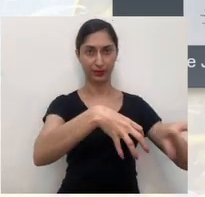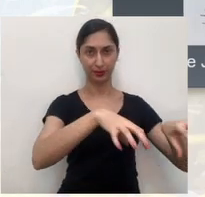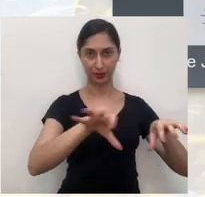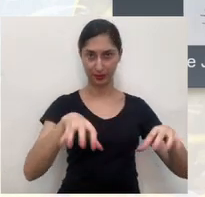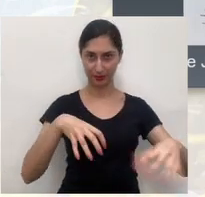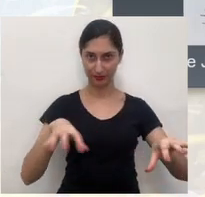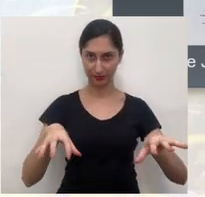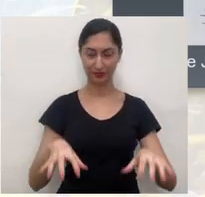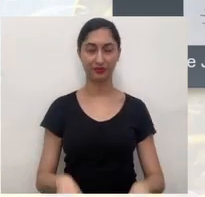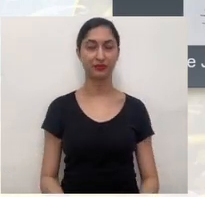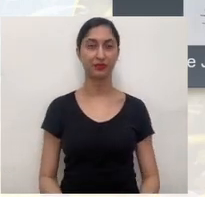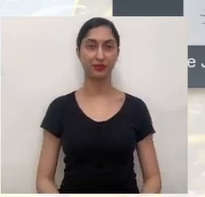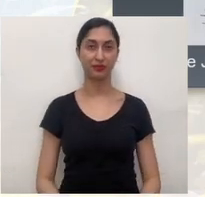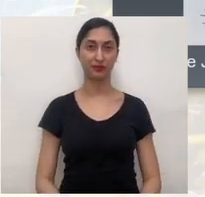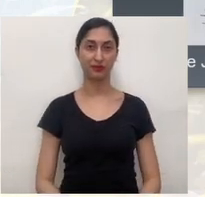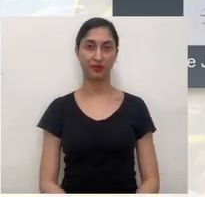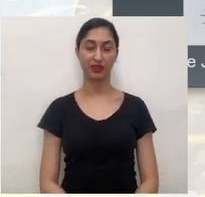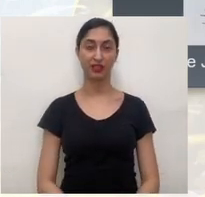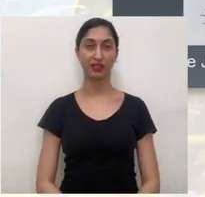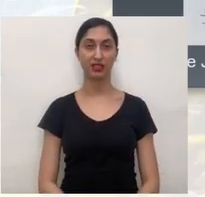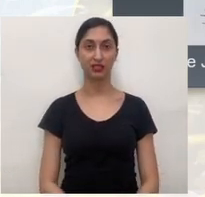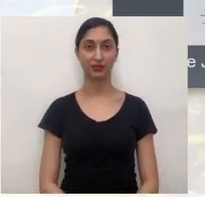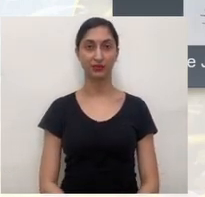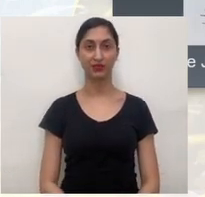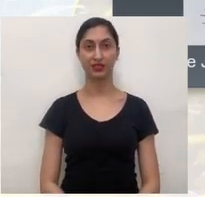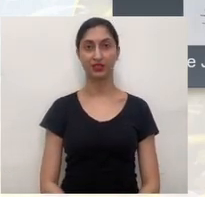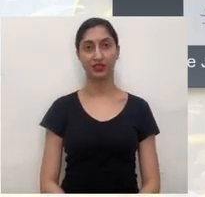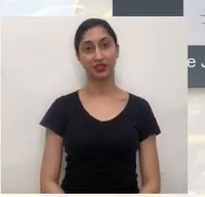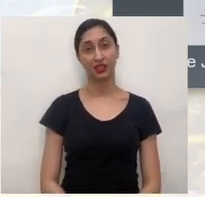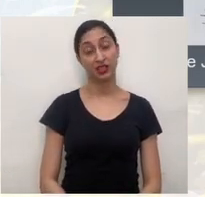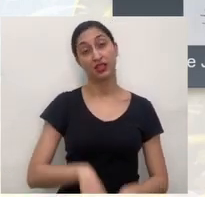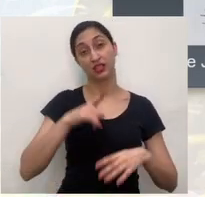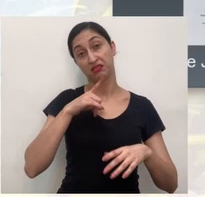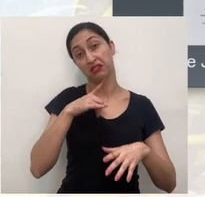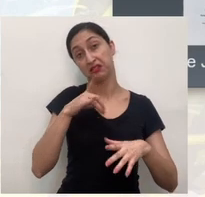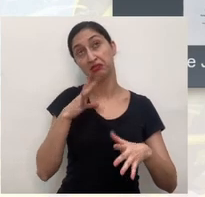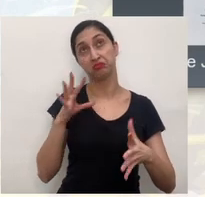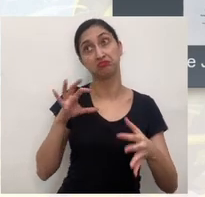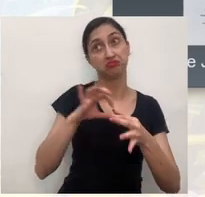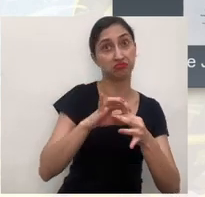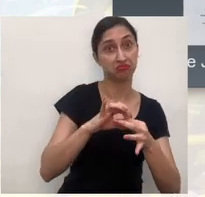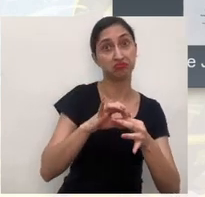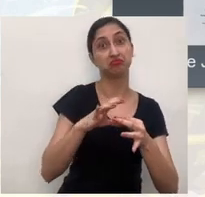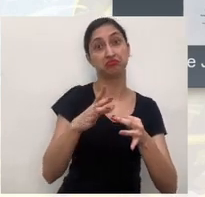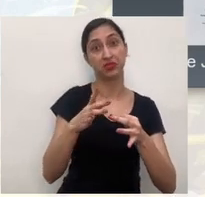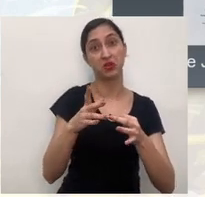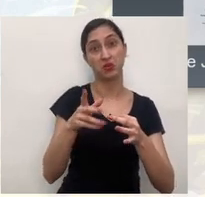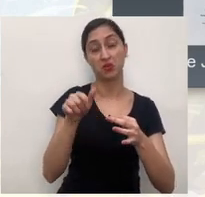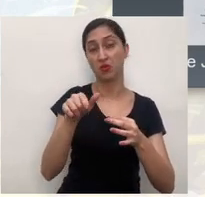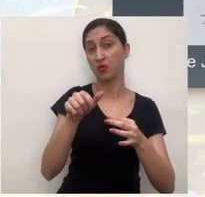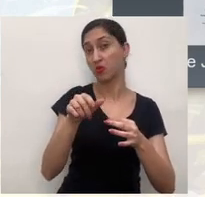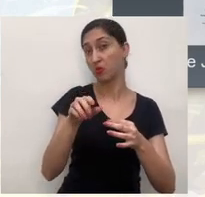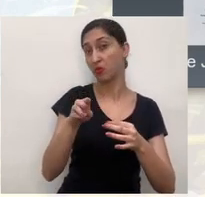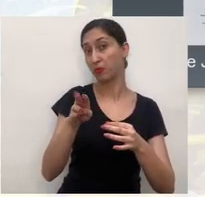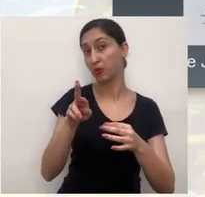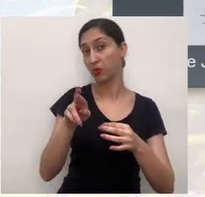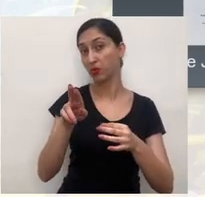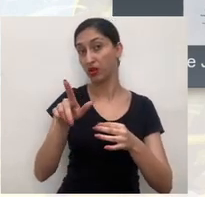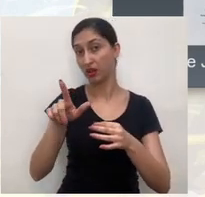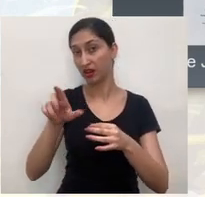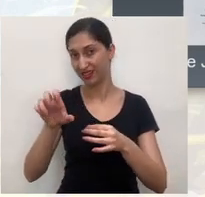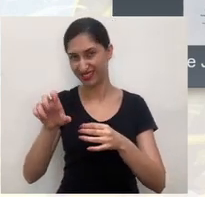continua tendo uma conexão ou uma convergência com o que Burle Marx propõe naquela parte do jardim que